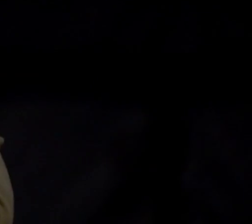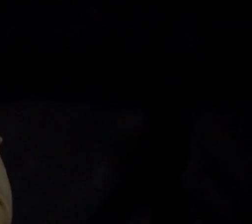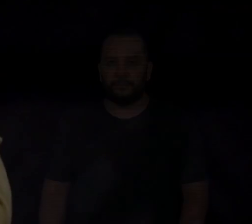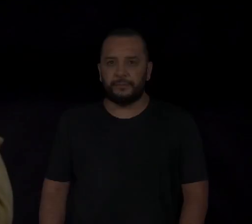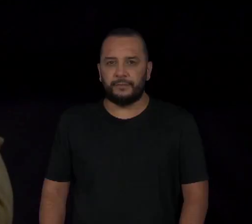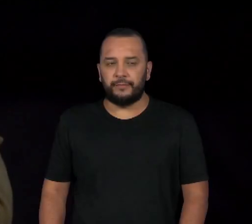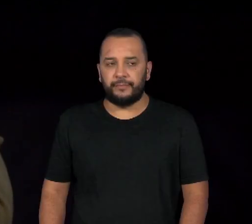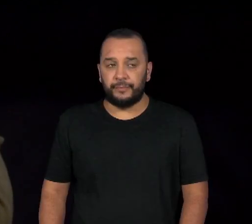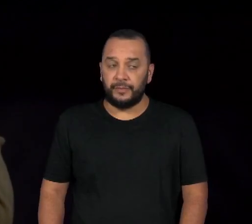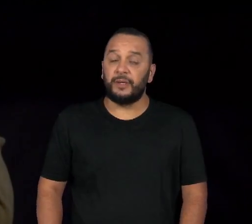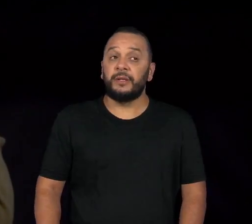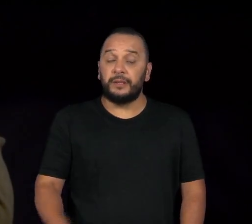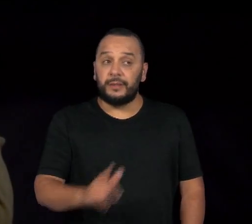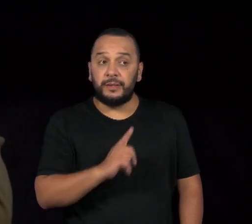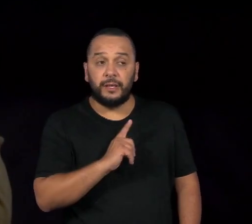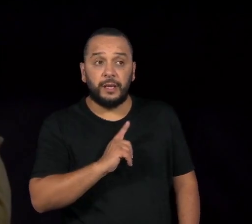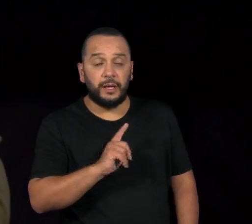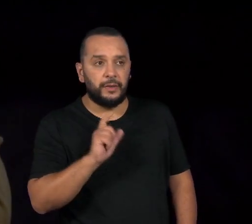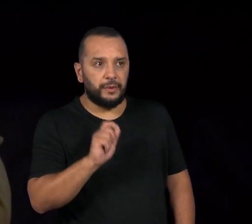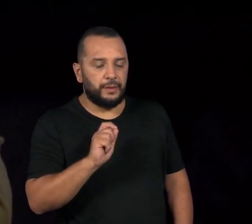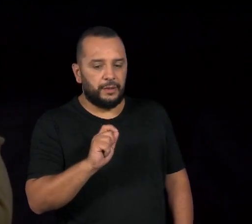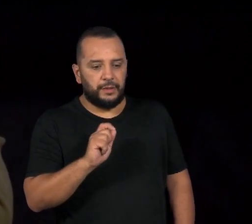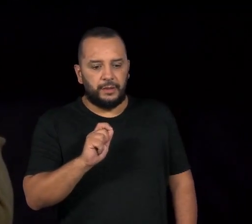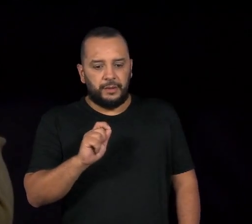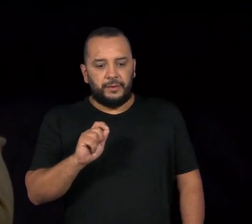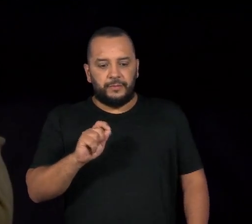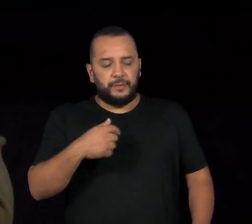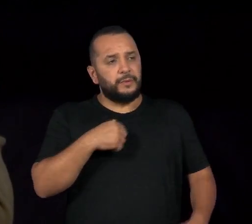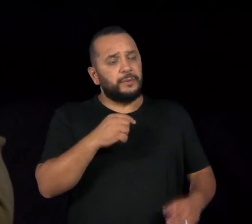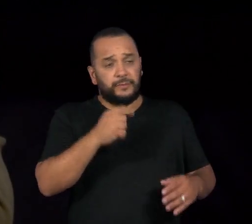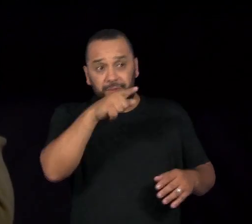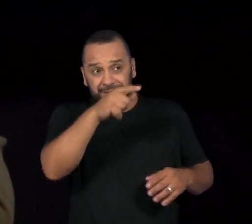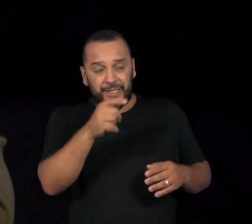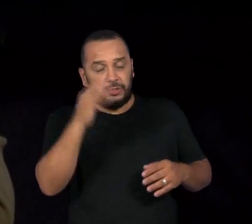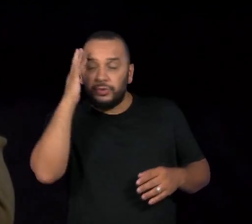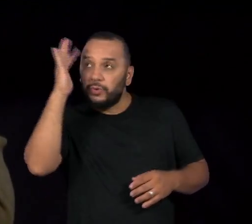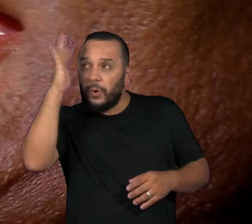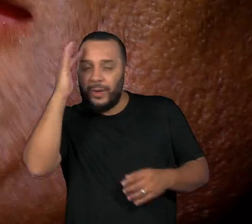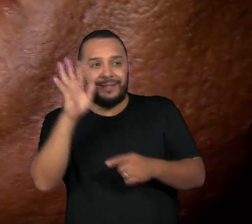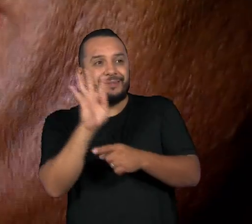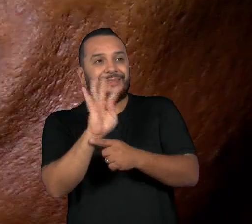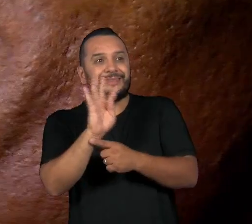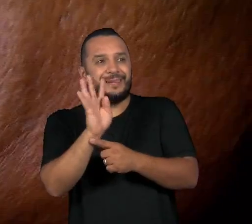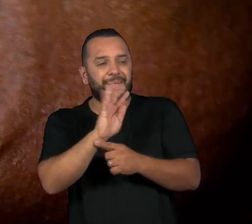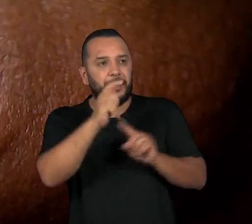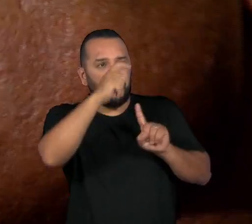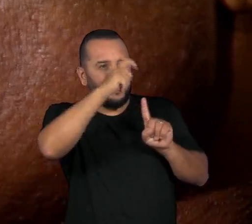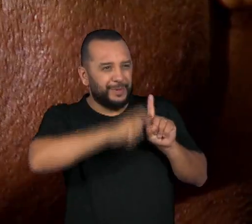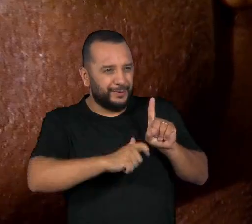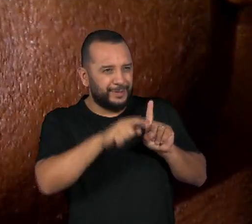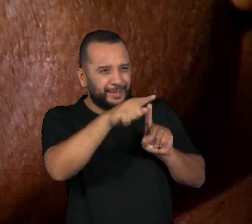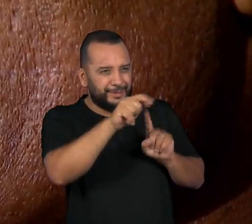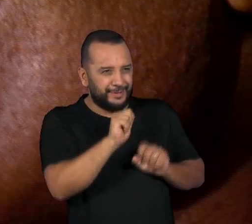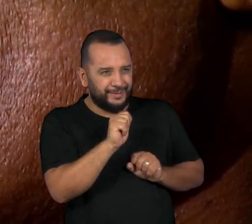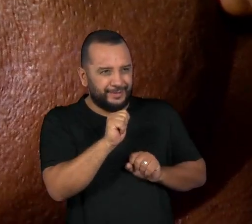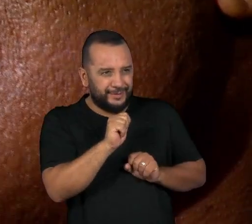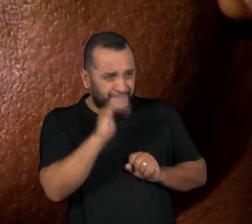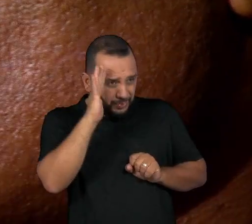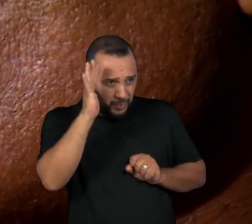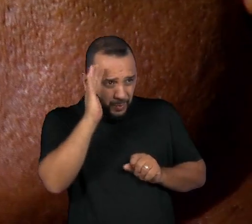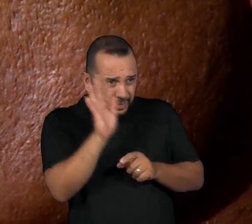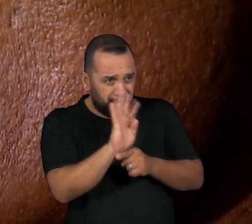algum papel que você sonha em fazer no cinema? Papel que eu sonhei em fazer no